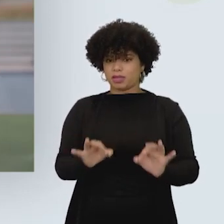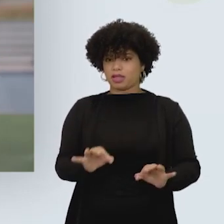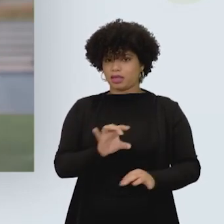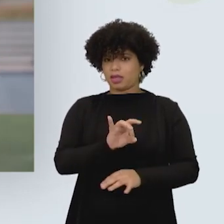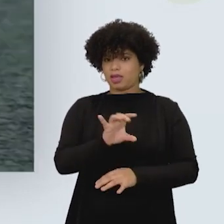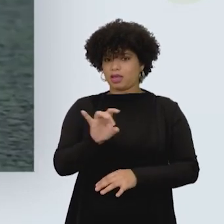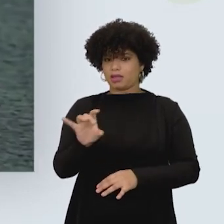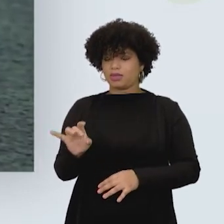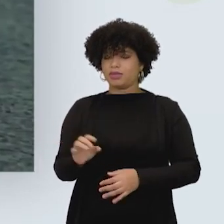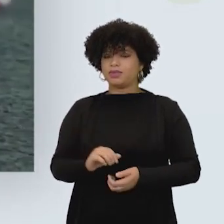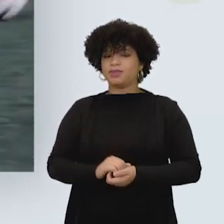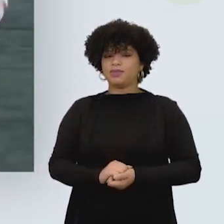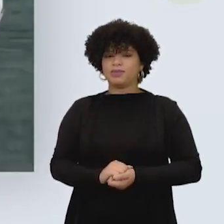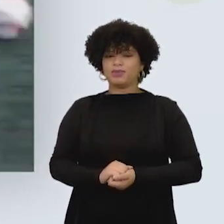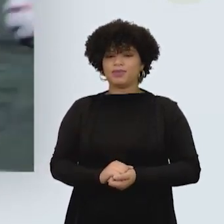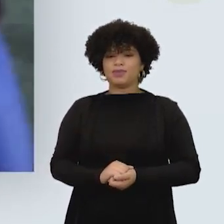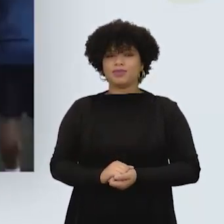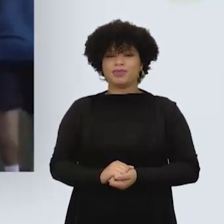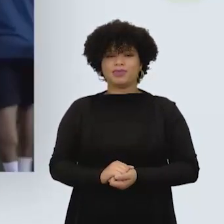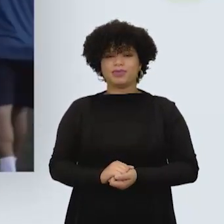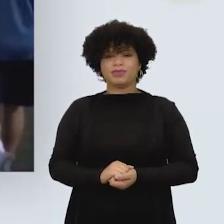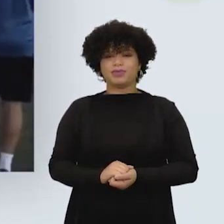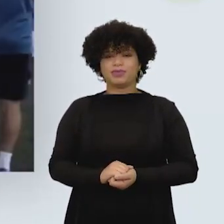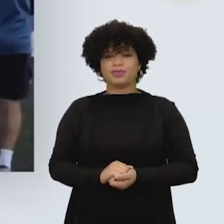vezes quiser o atleta.